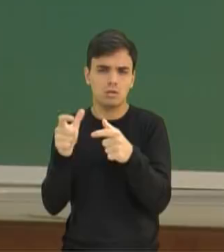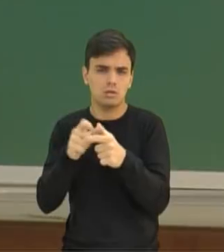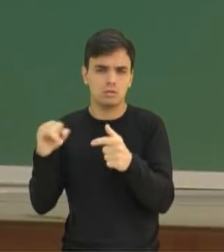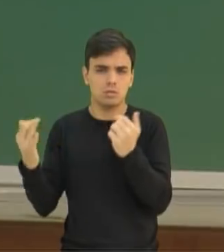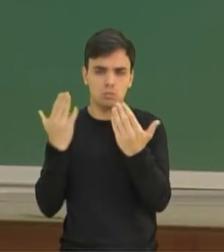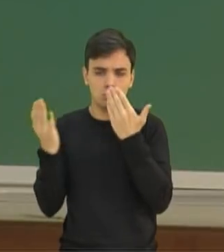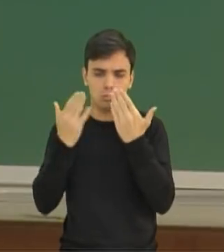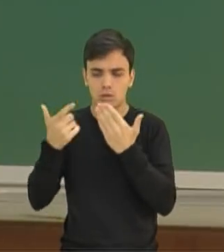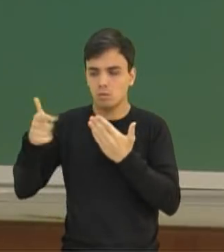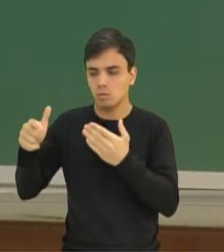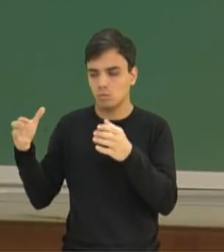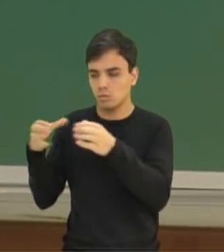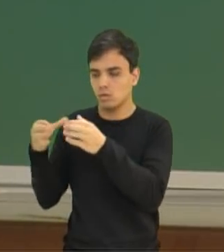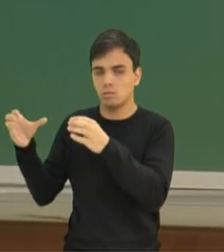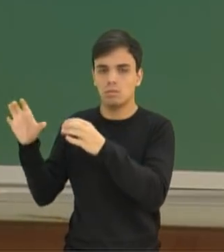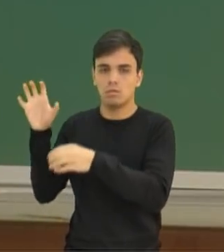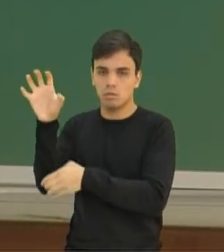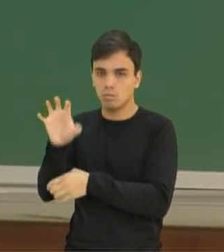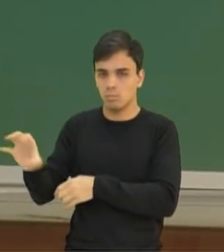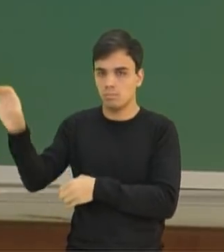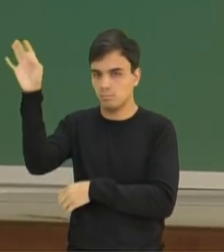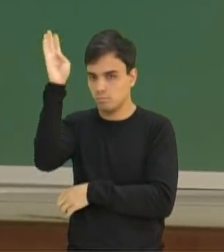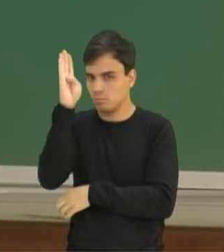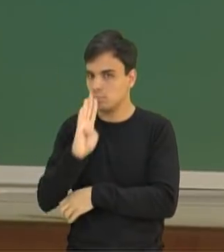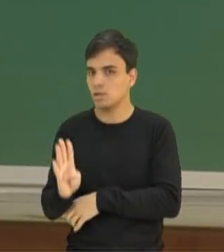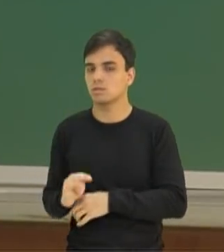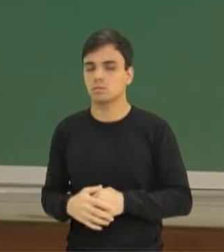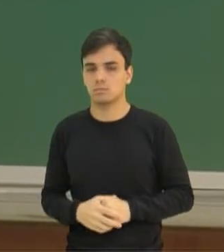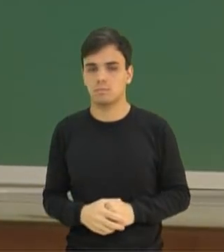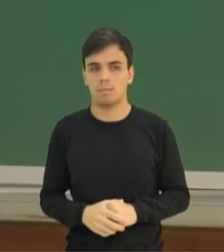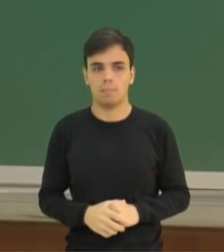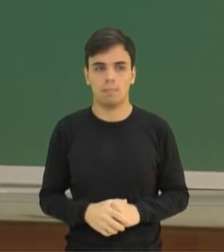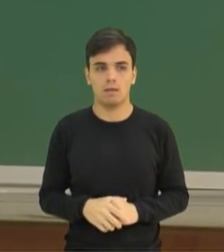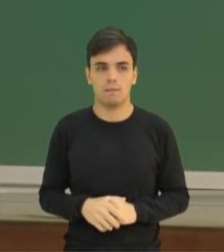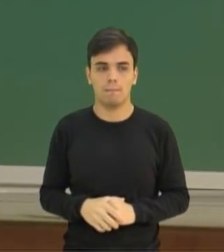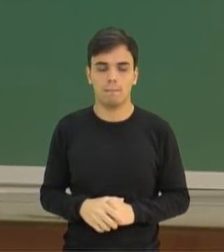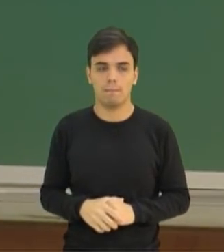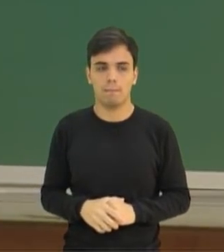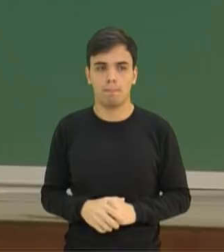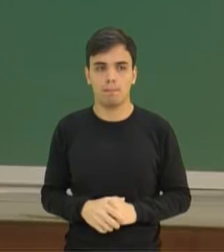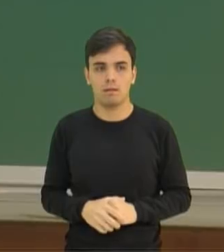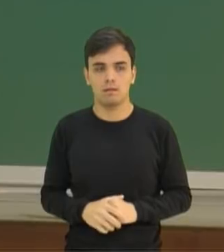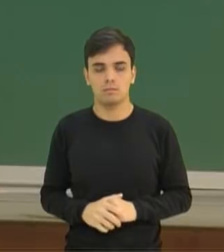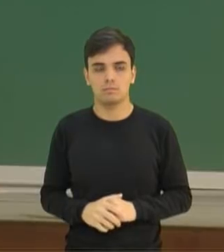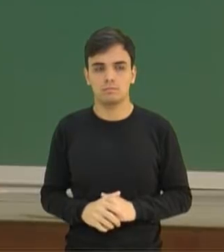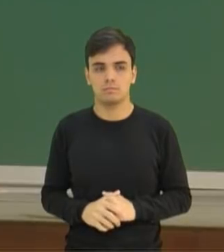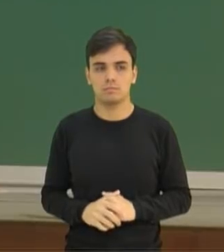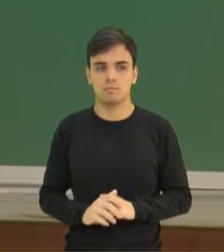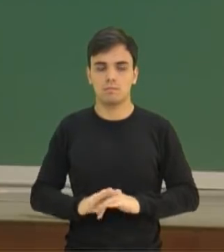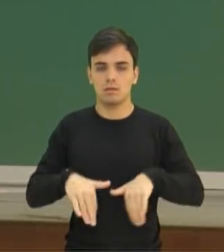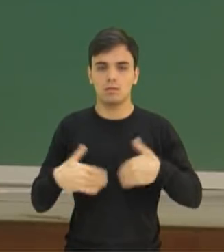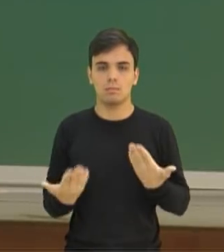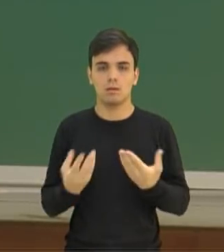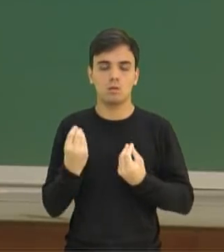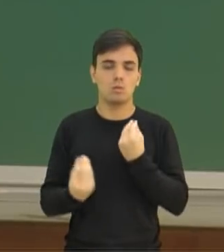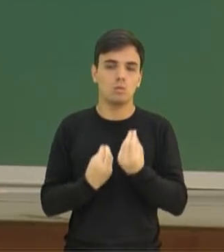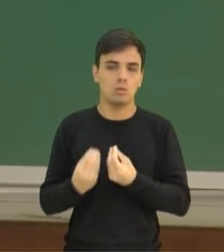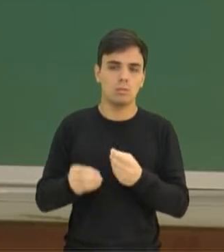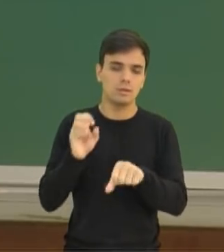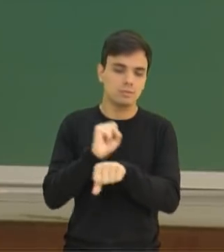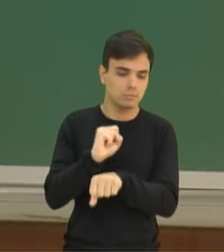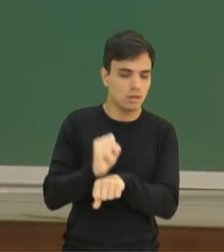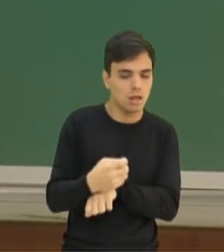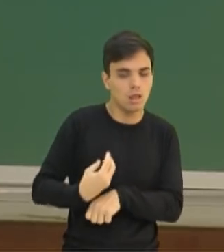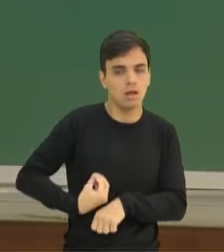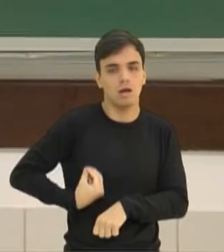comparar com outras regiões do Brasil, certo? Então, entendido ali o nosso gráfico. Falamos da expectativa de vida e eu trouxe um mapa